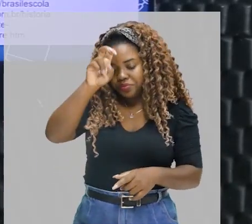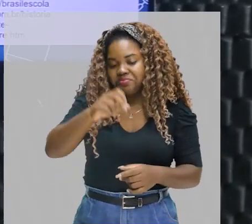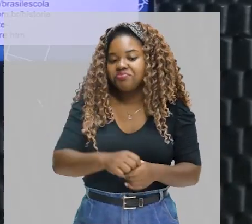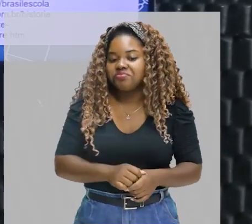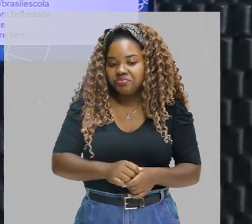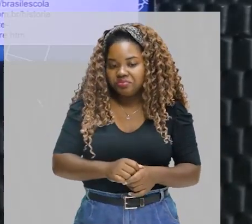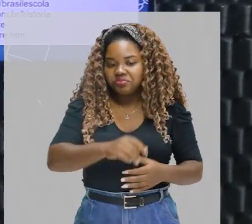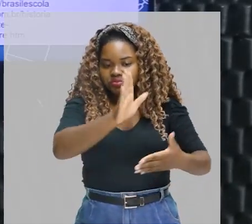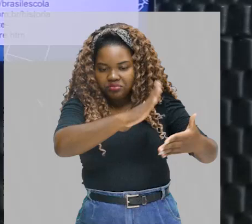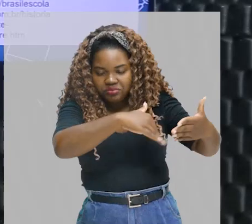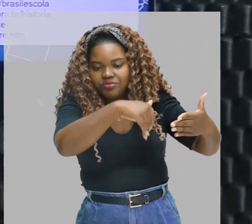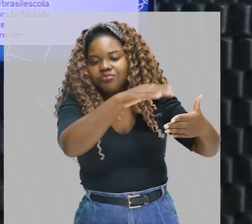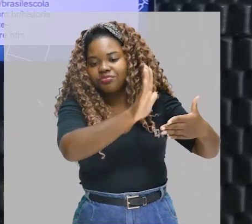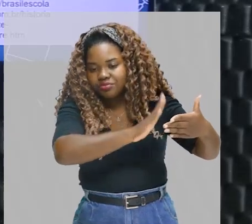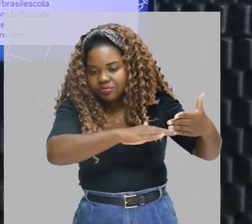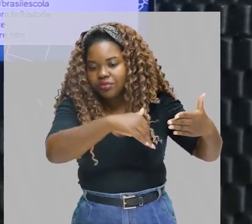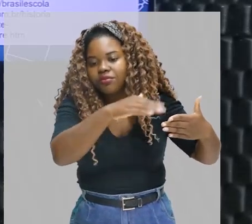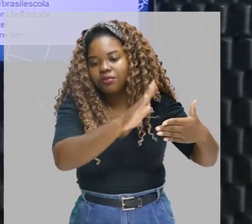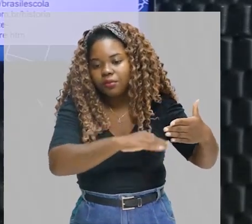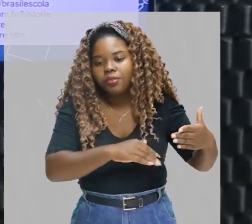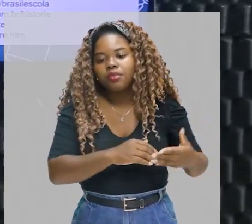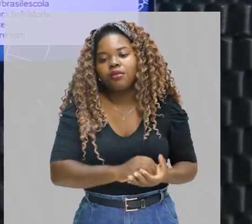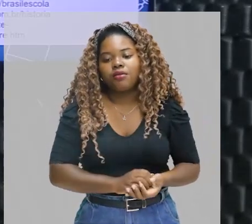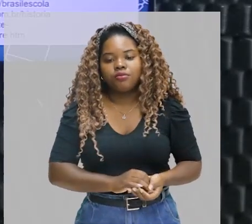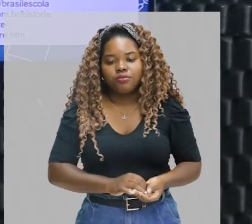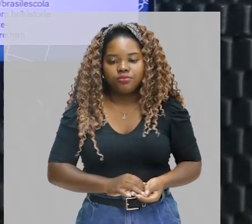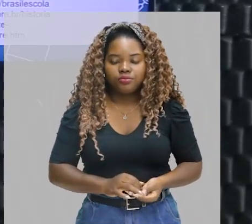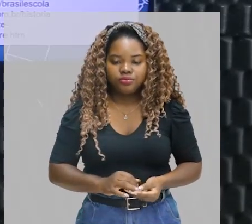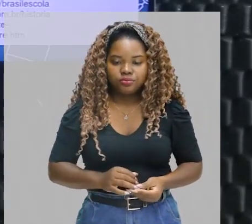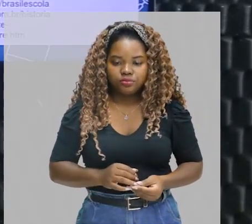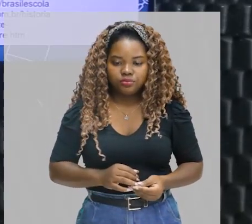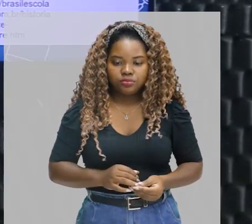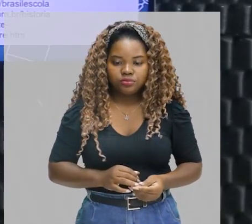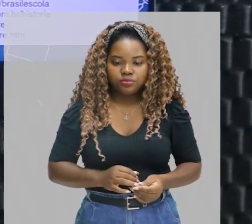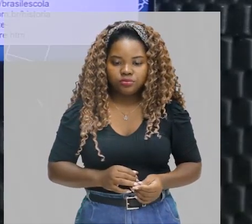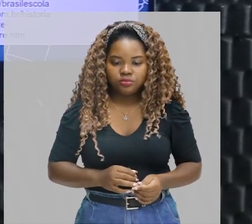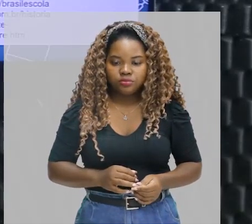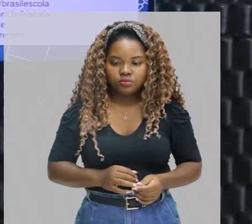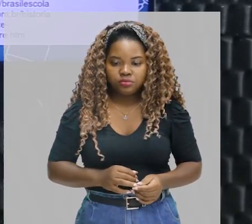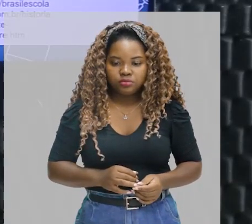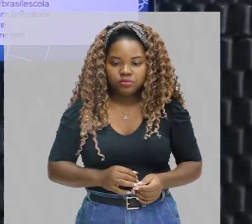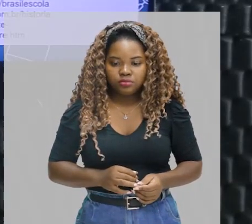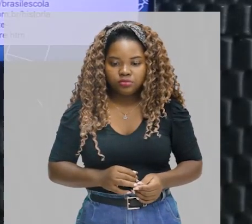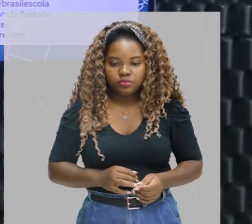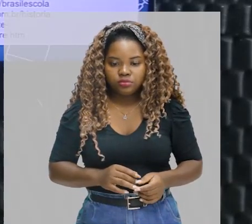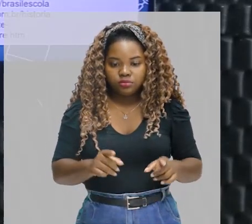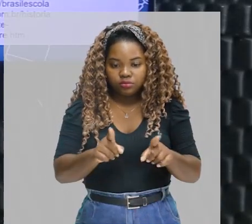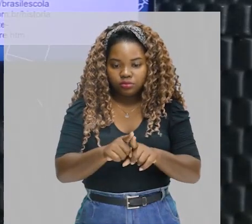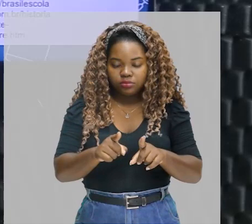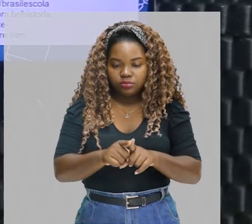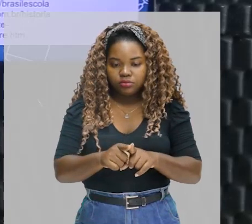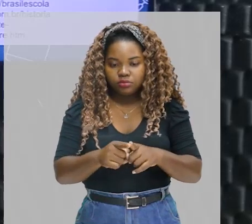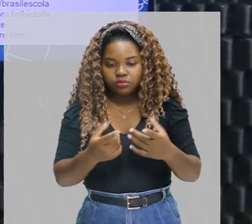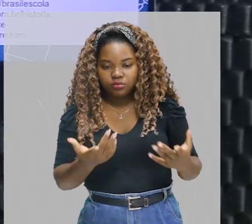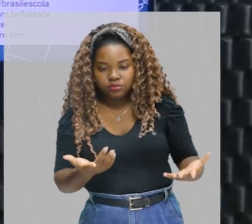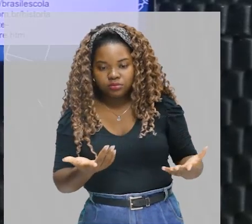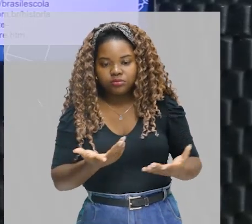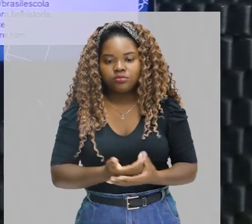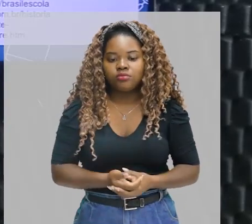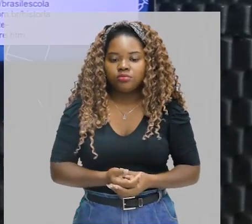também as suas pinturas, né, que estavam ali nos seus templos, tá ok? E desta forma